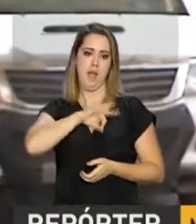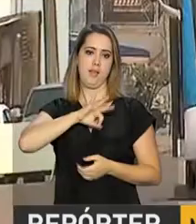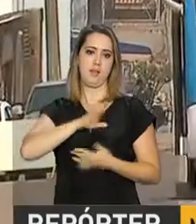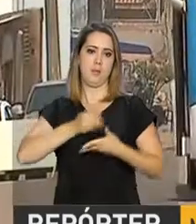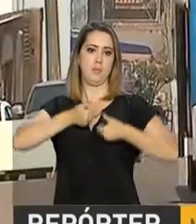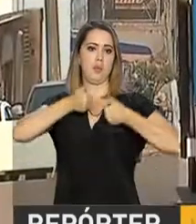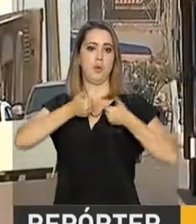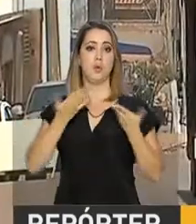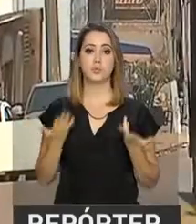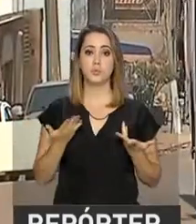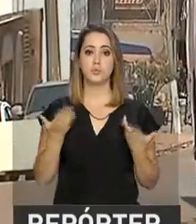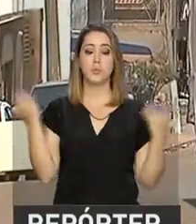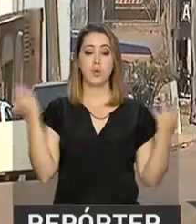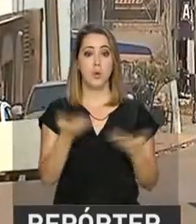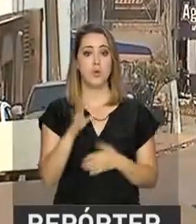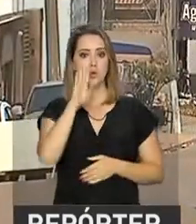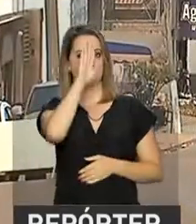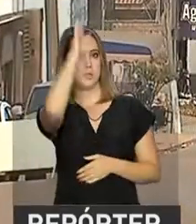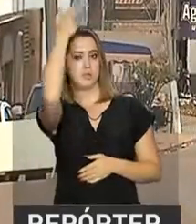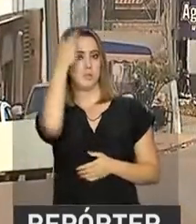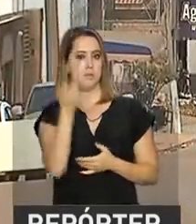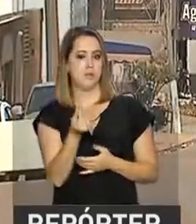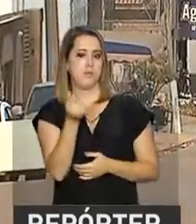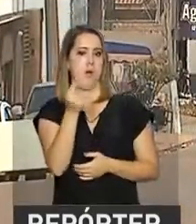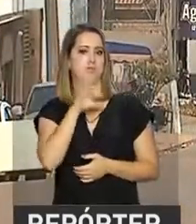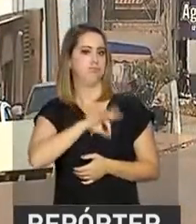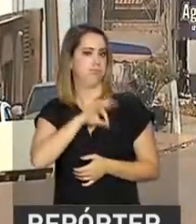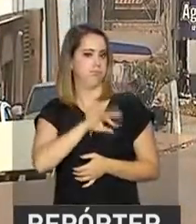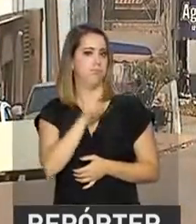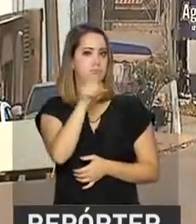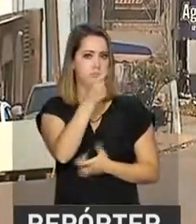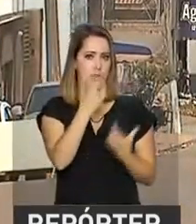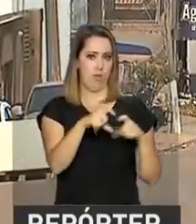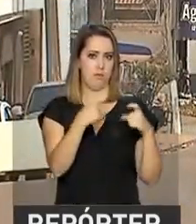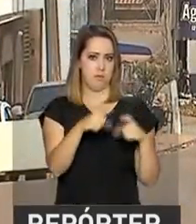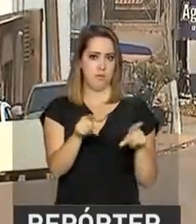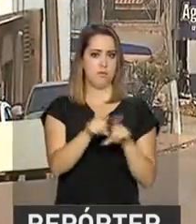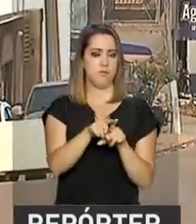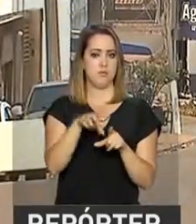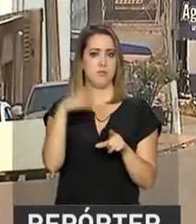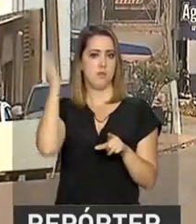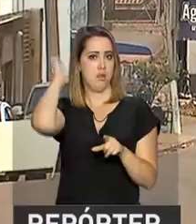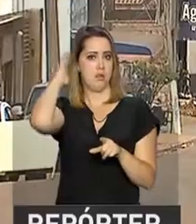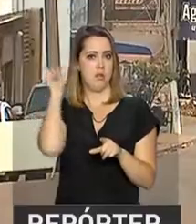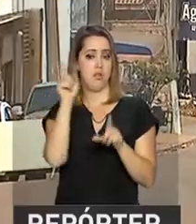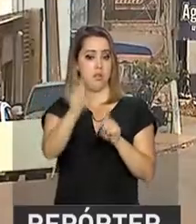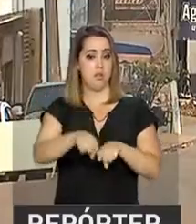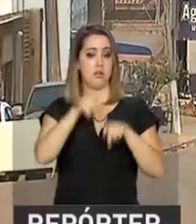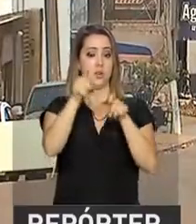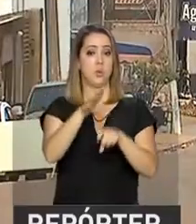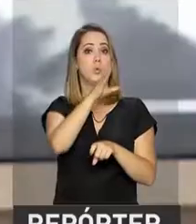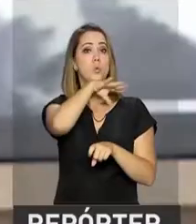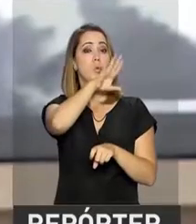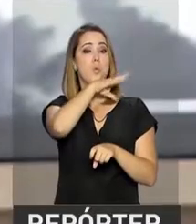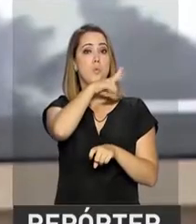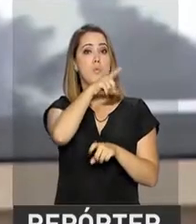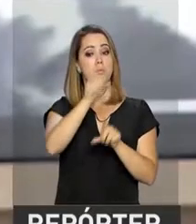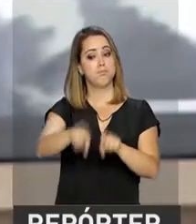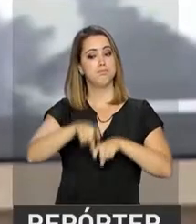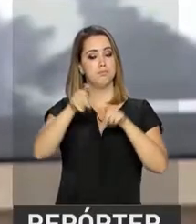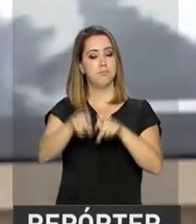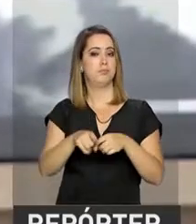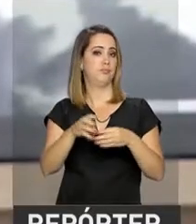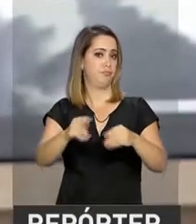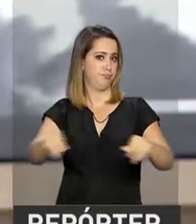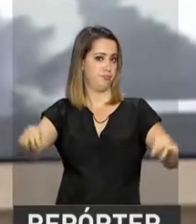aumentar né atualmente as principais fontes de renda de são geraldo do araguaia são a pecuária e agricultura para o